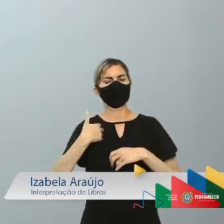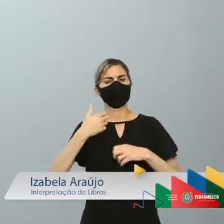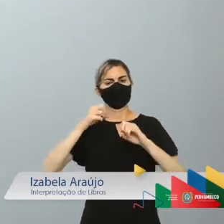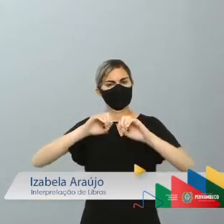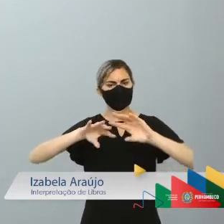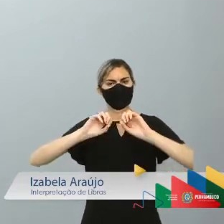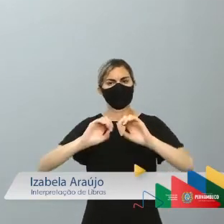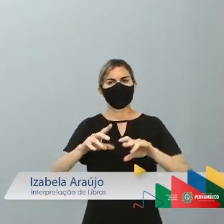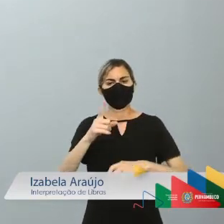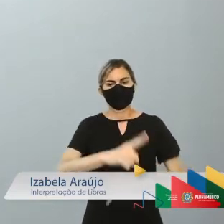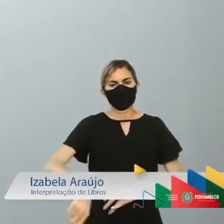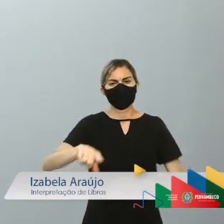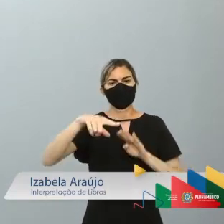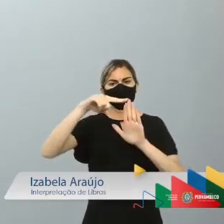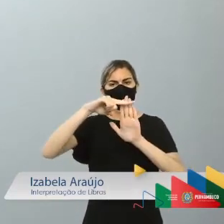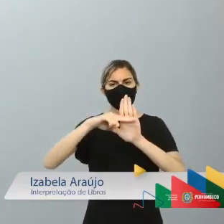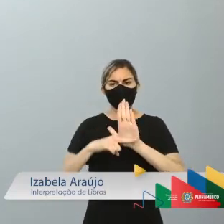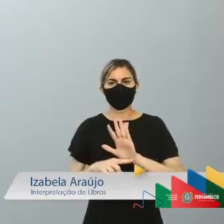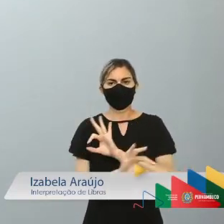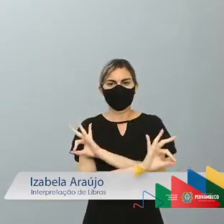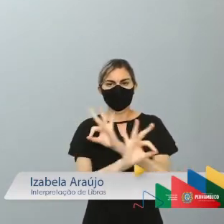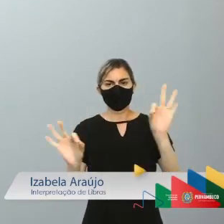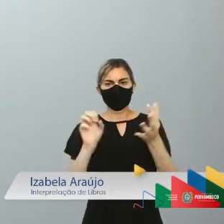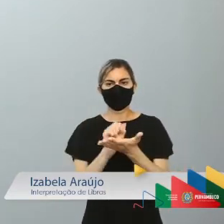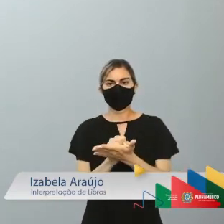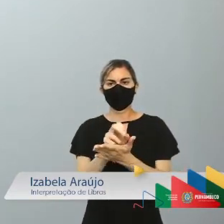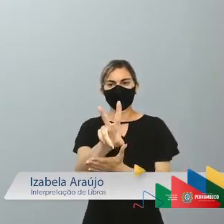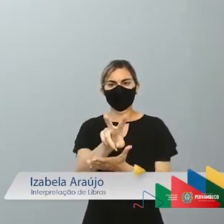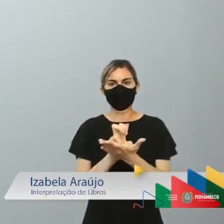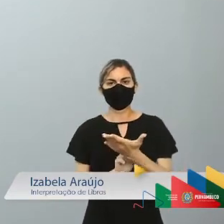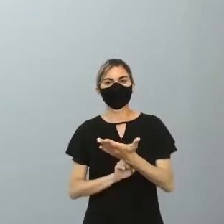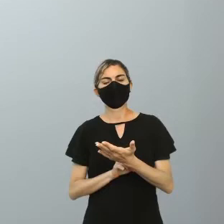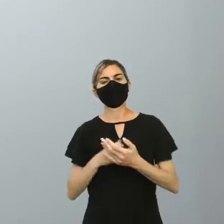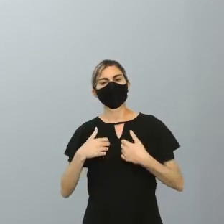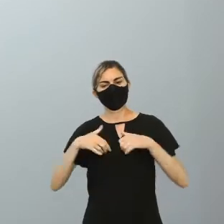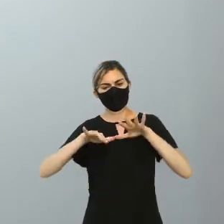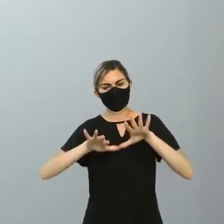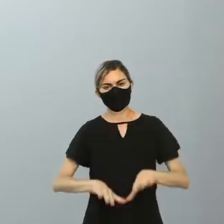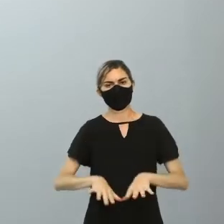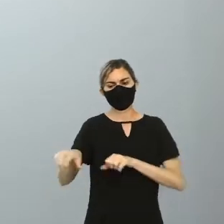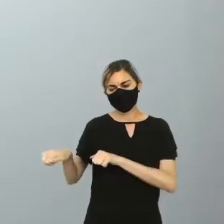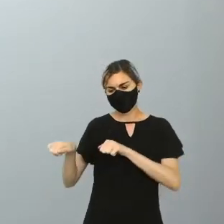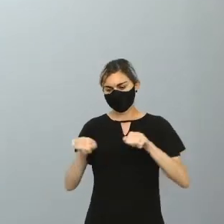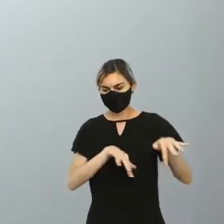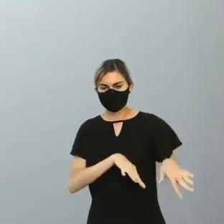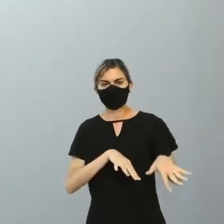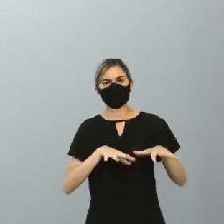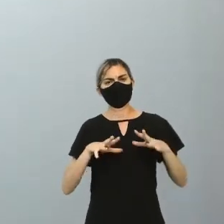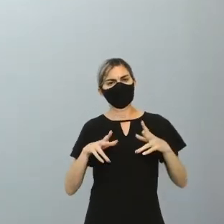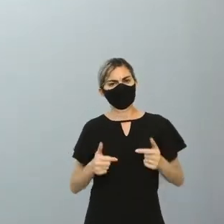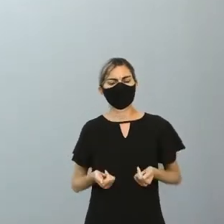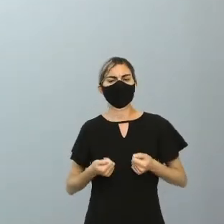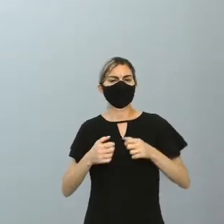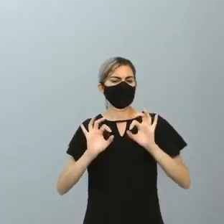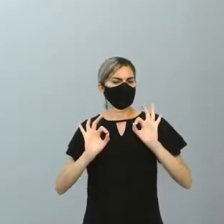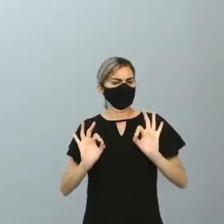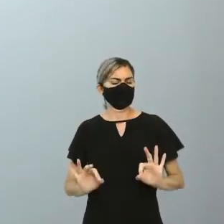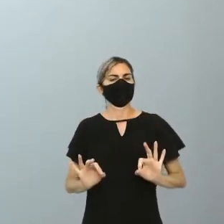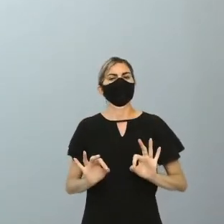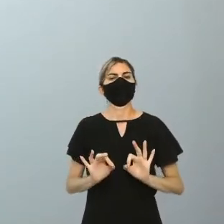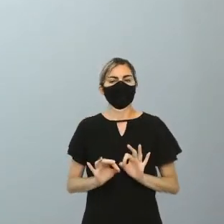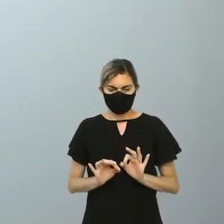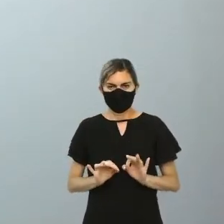aula do nosso projeto exitoso do EducaPE. Estamos na Semana Santa, firme e forte